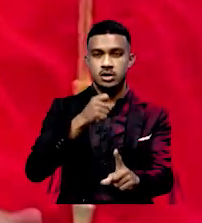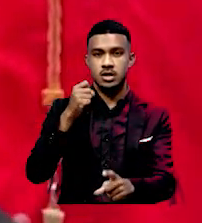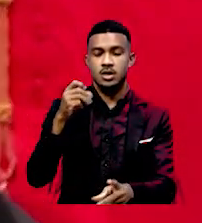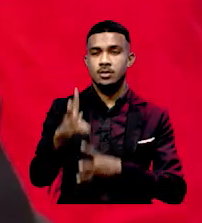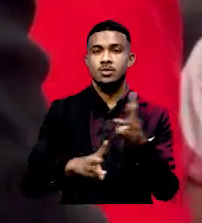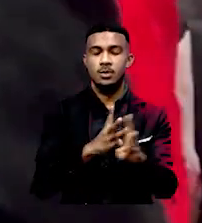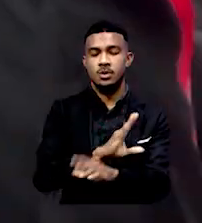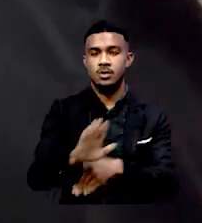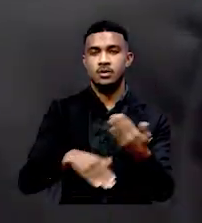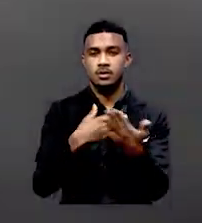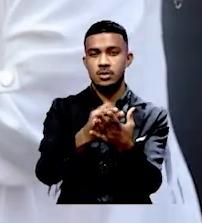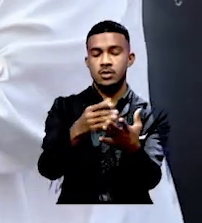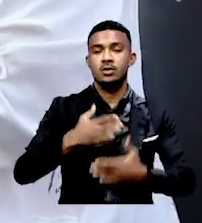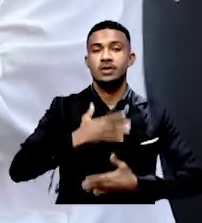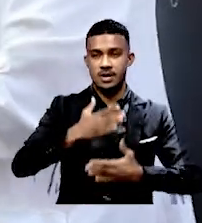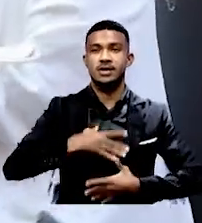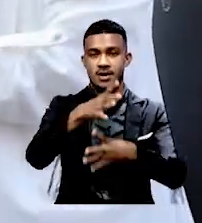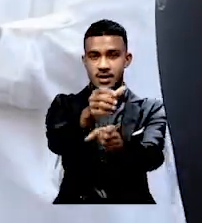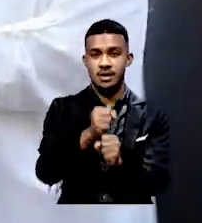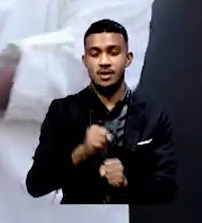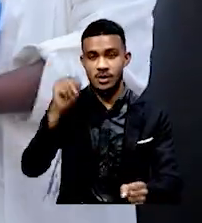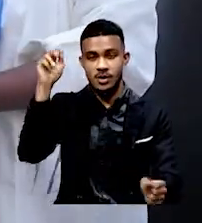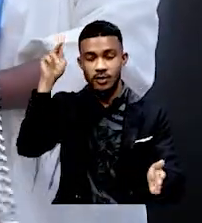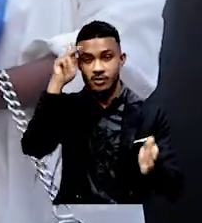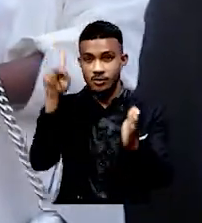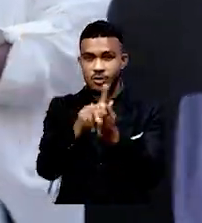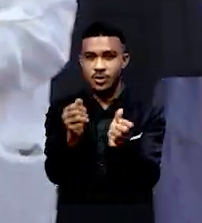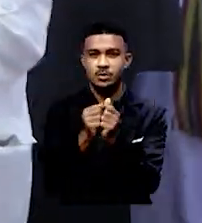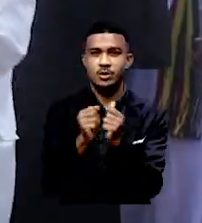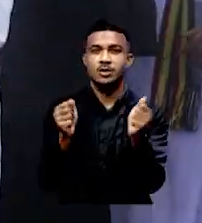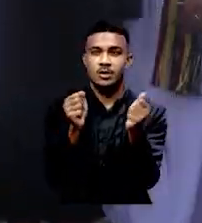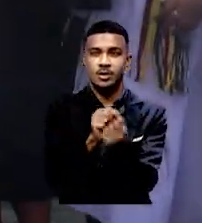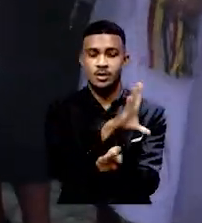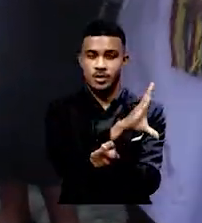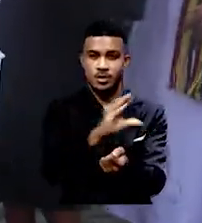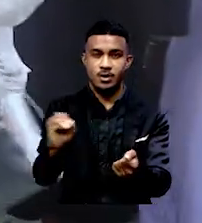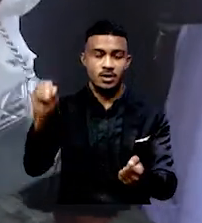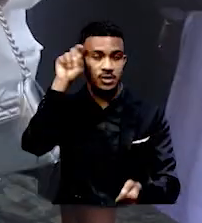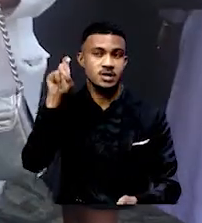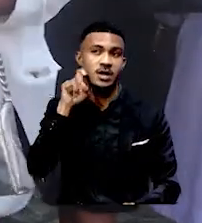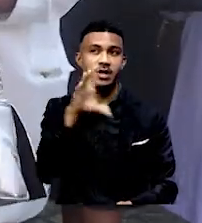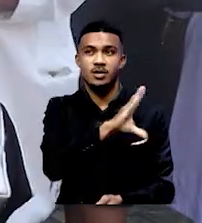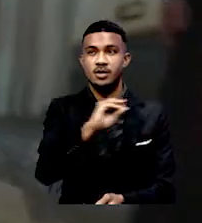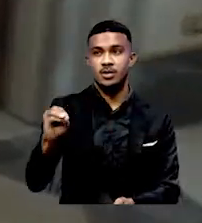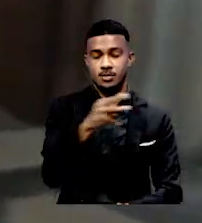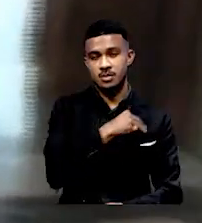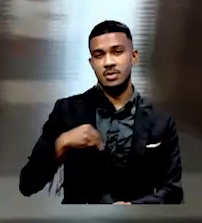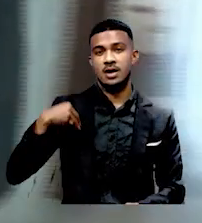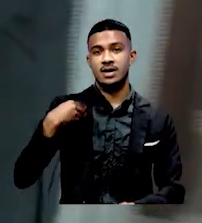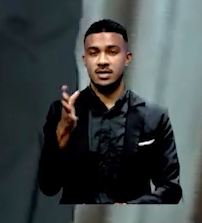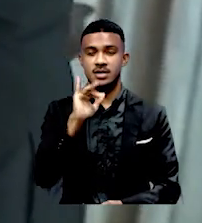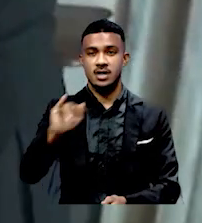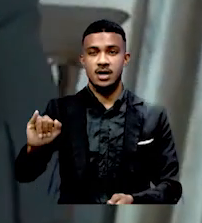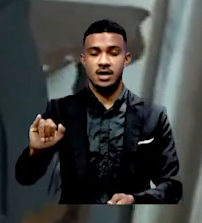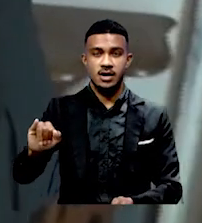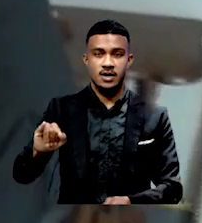ho contente, hadau malu, ho dehasai foto hamutu ko Kaira Lechana Guzmão, inclui seminarista, no Madre Sira. Líder nacional